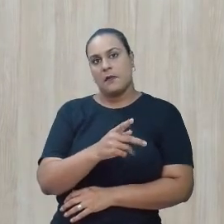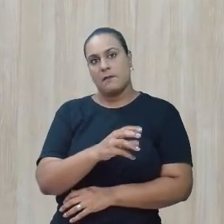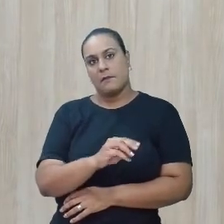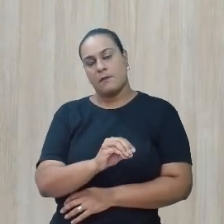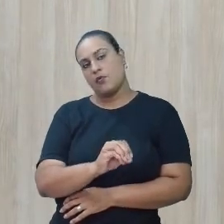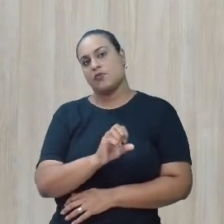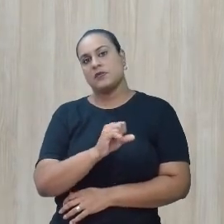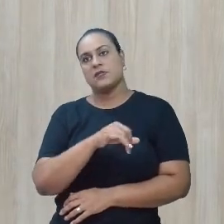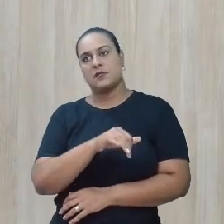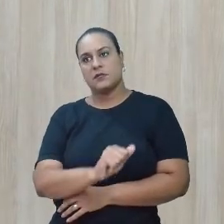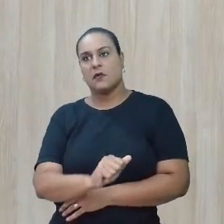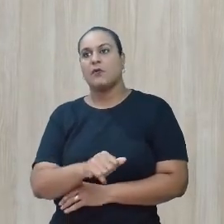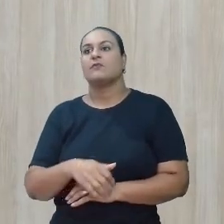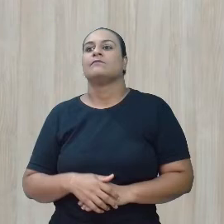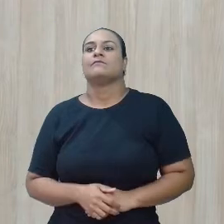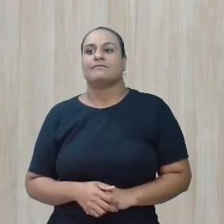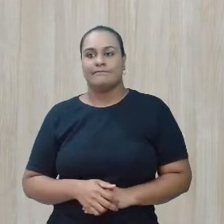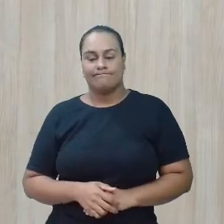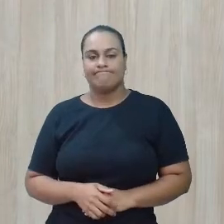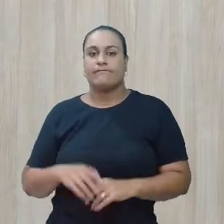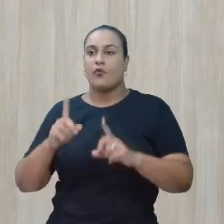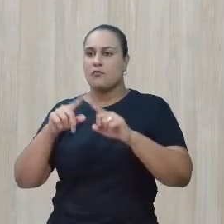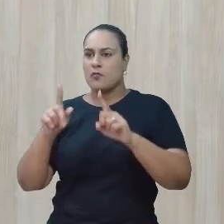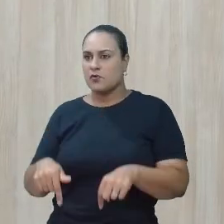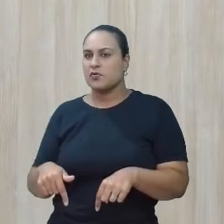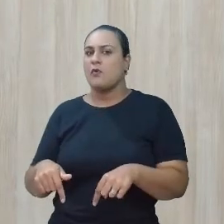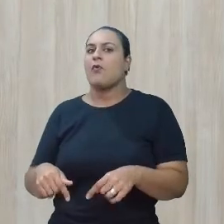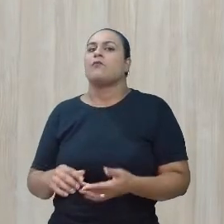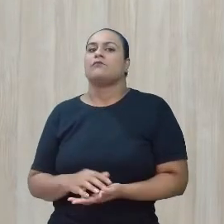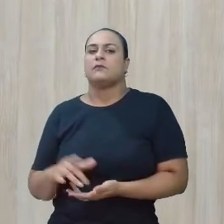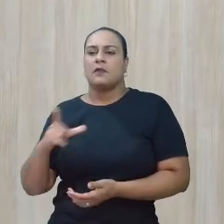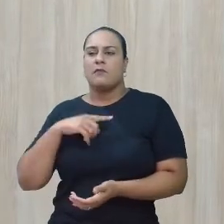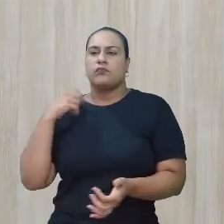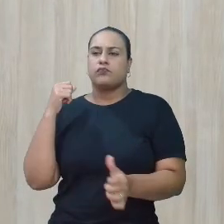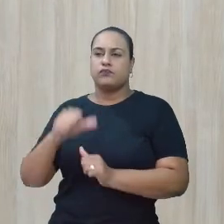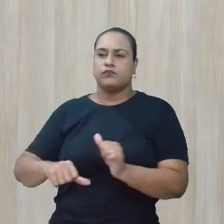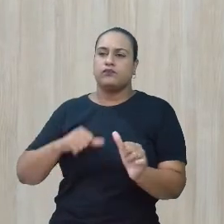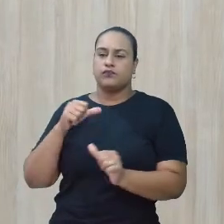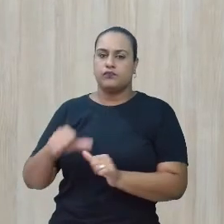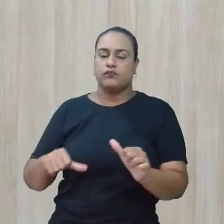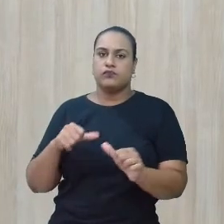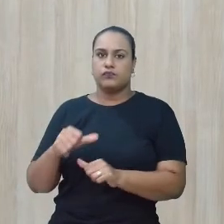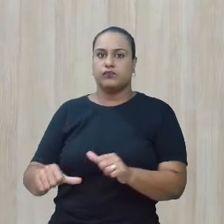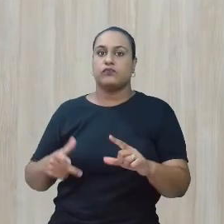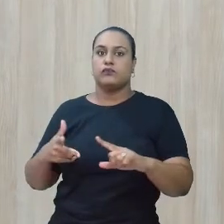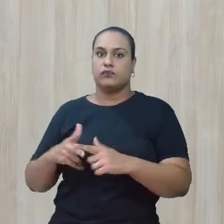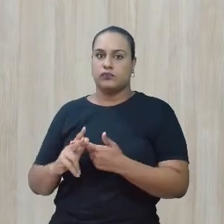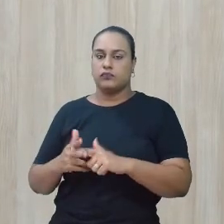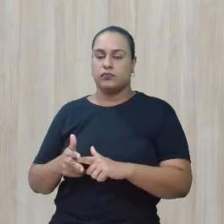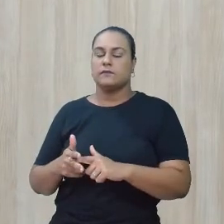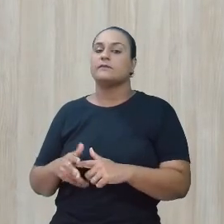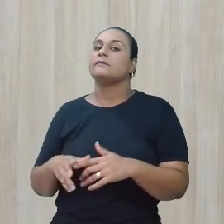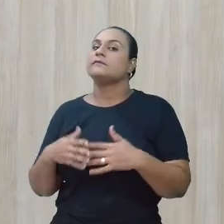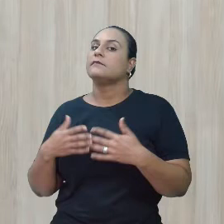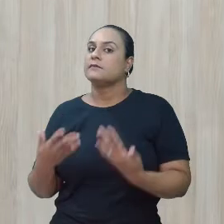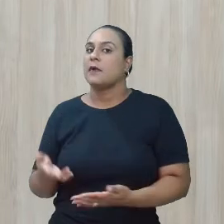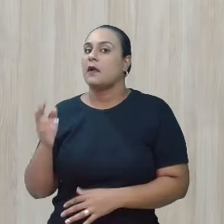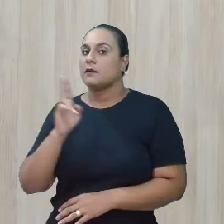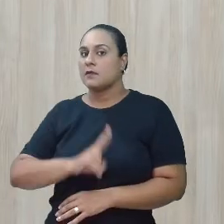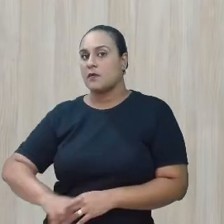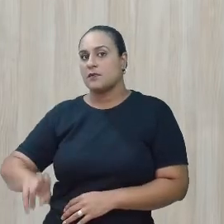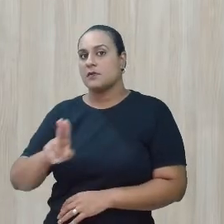o objeto passou por muitos ajustes. Essa aula passou por muitos ajustes para estar aqui hoje. Então, eu estou usando